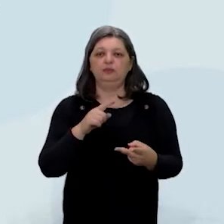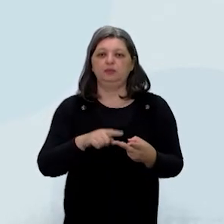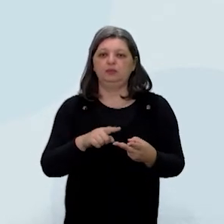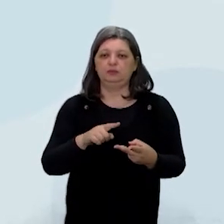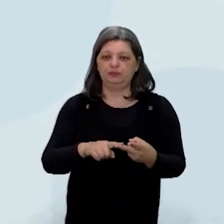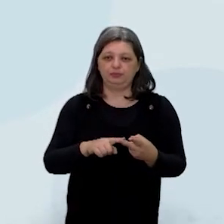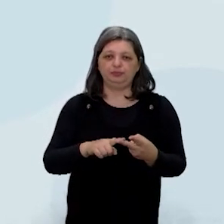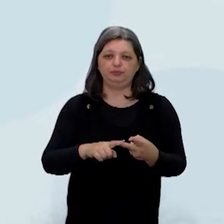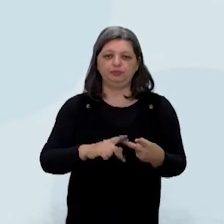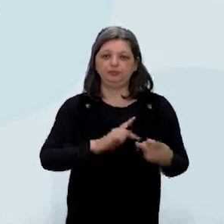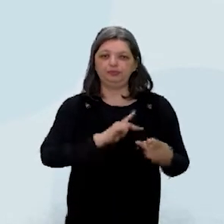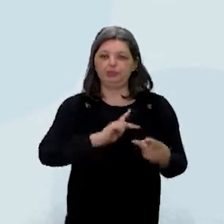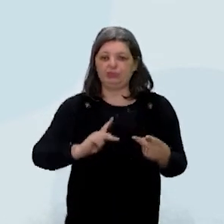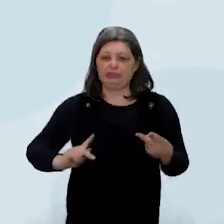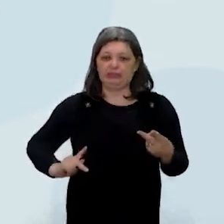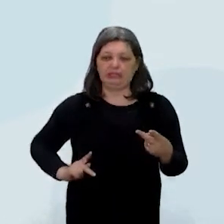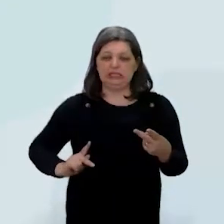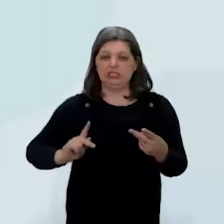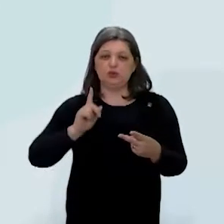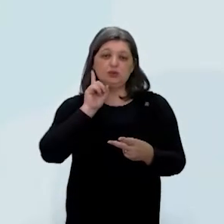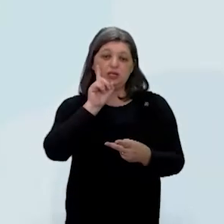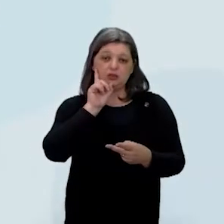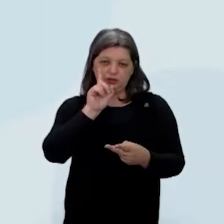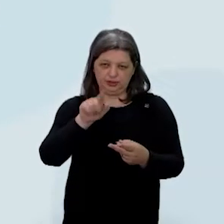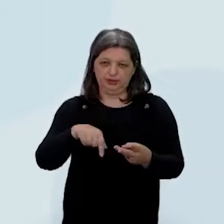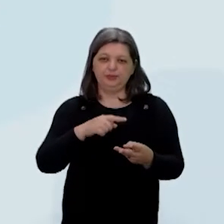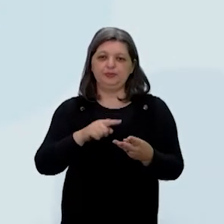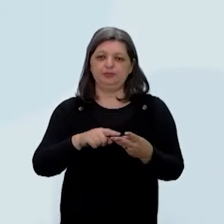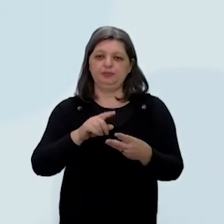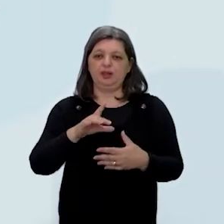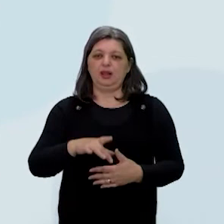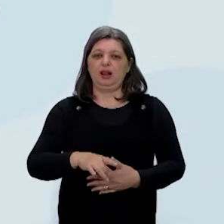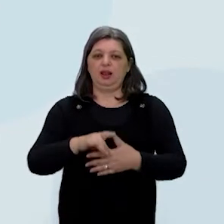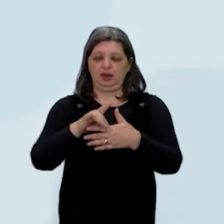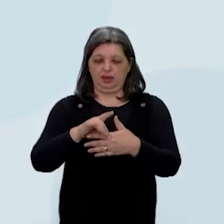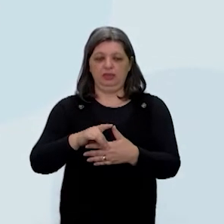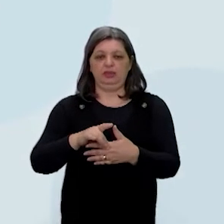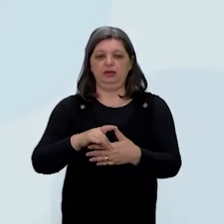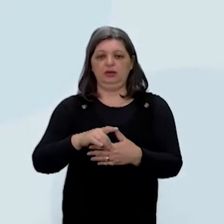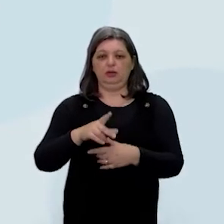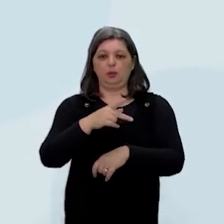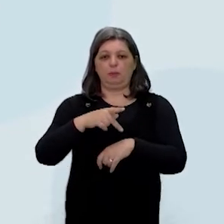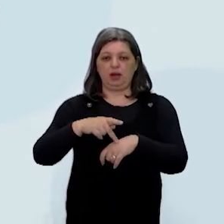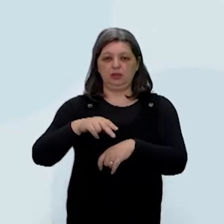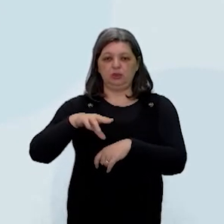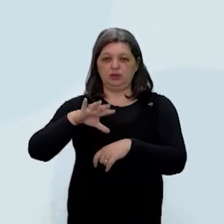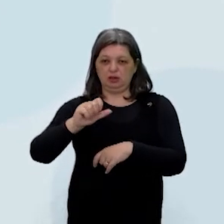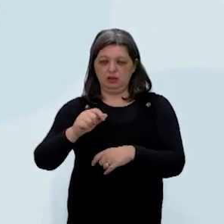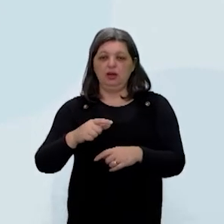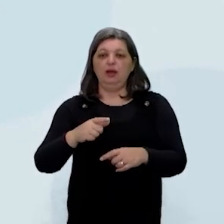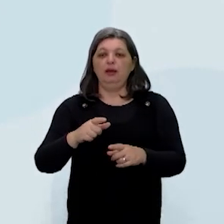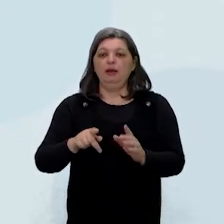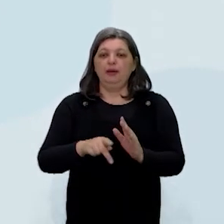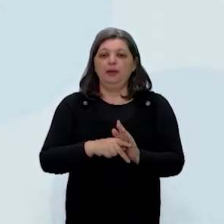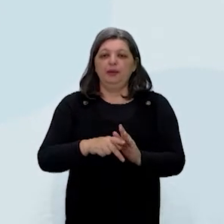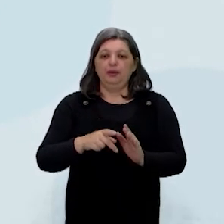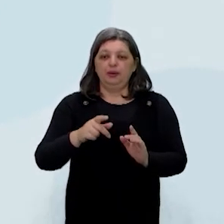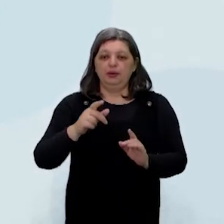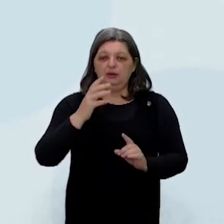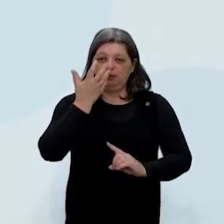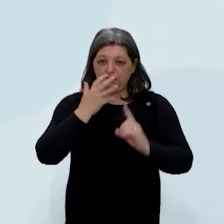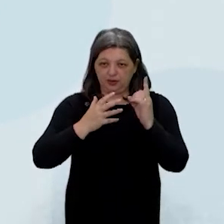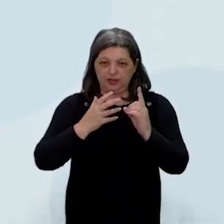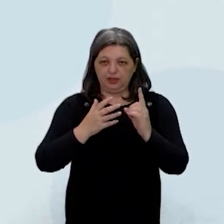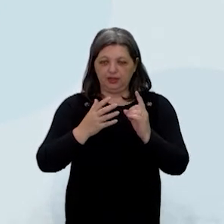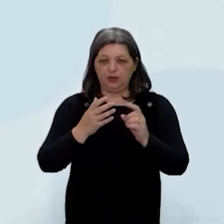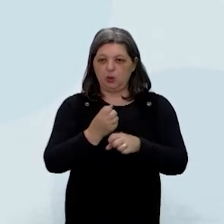dos Estados Unidos, e o Joseph Stalin, líder da União Soviética. Em fevereiro de 1945, eles